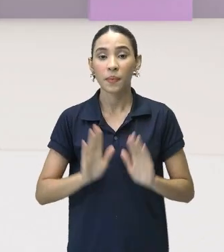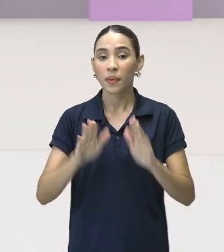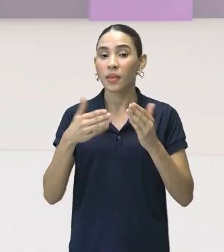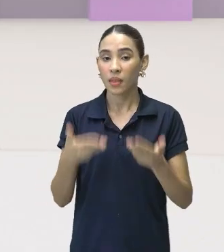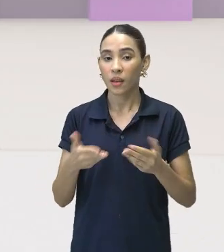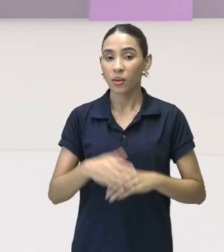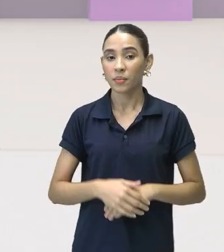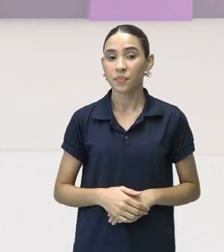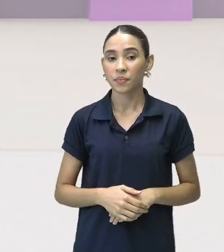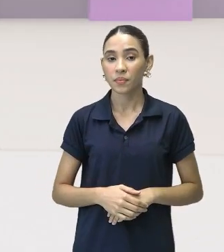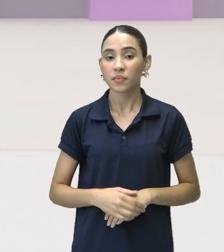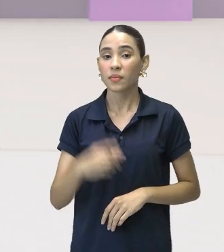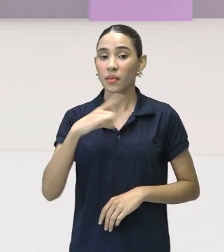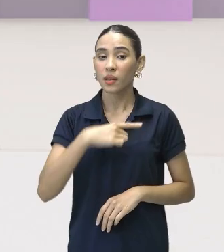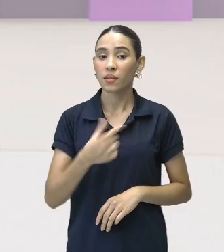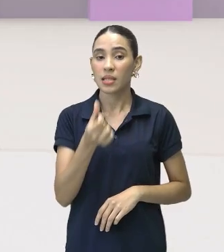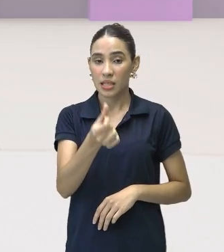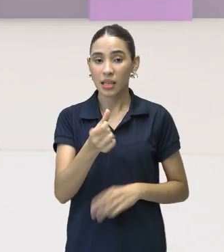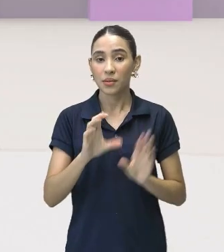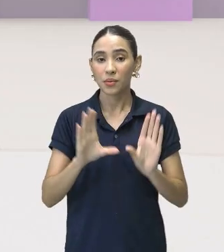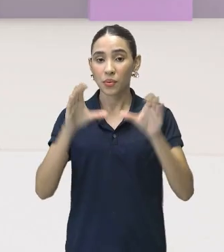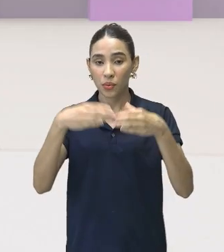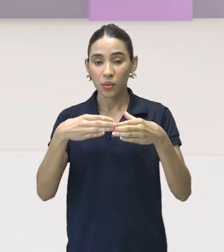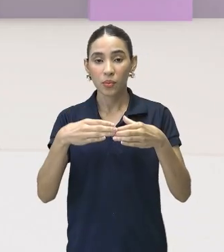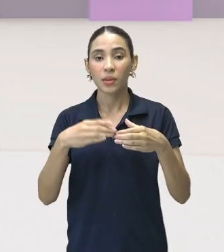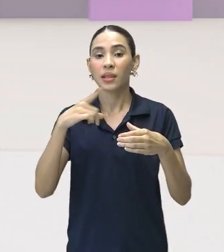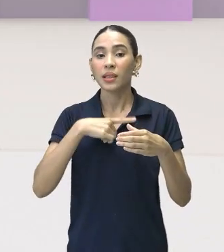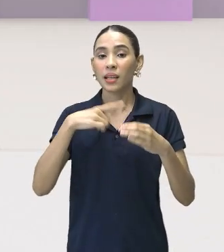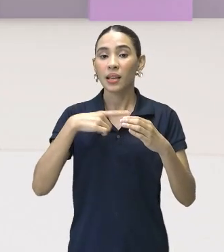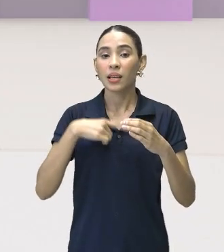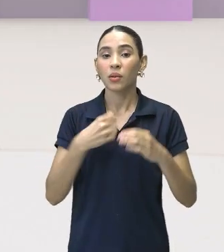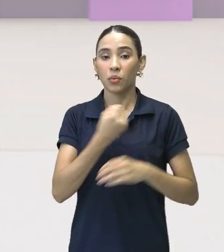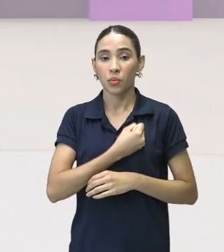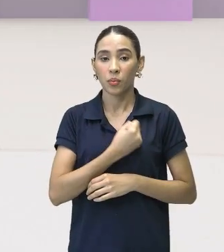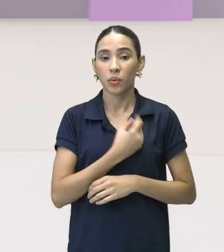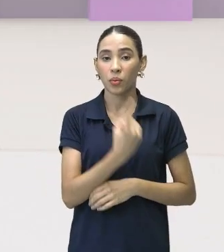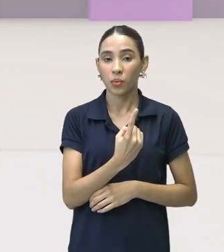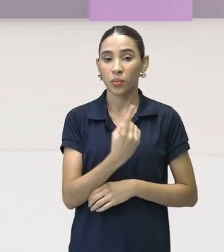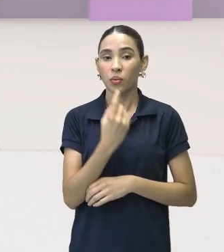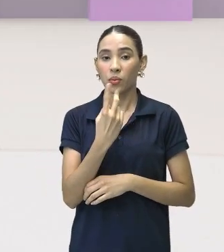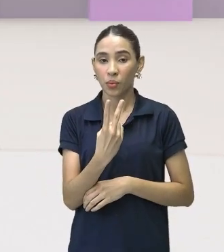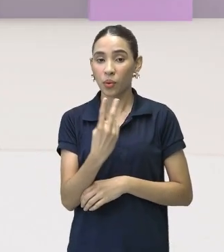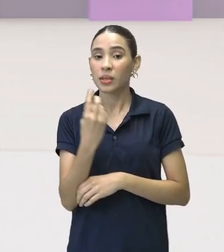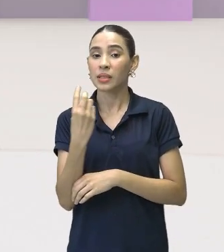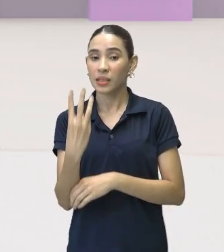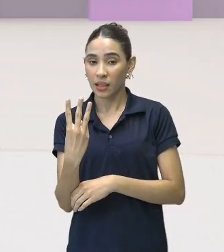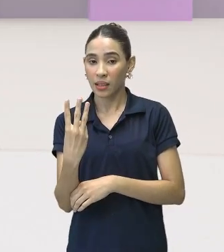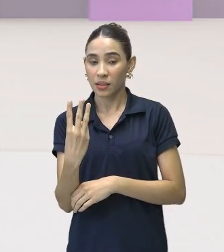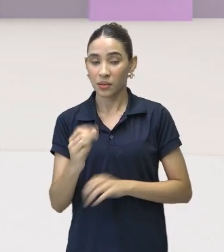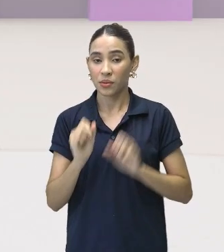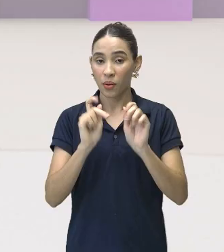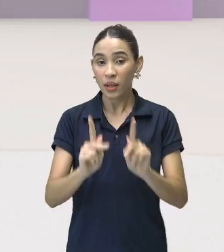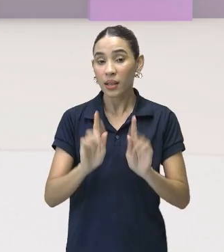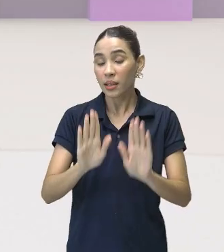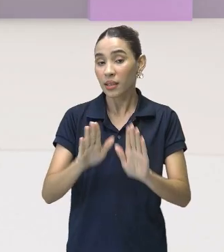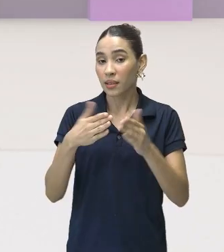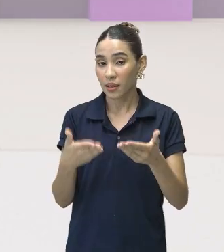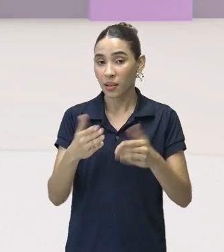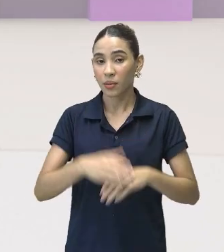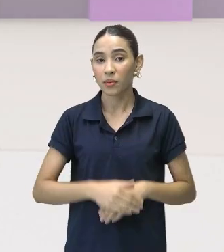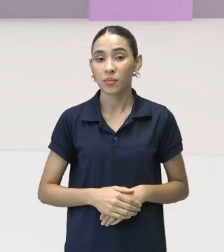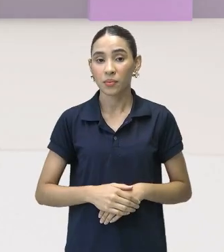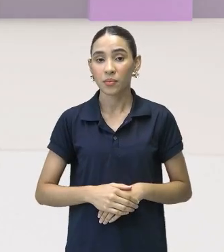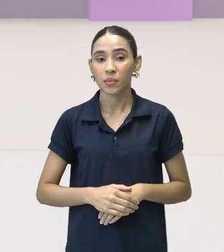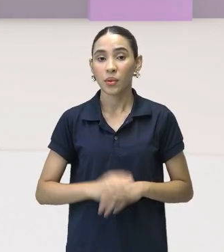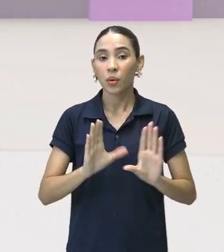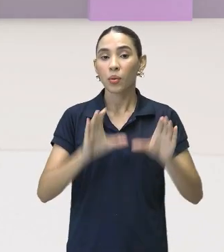Então, temos 6 conjuntos que têm os elementos 1, 2 e 3, tá bom? Então,